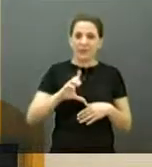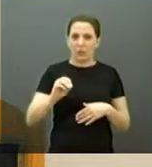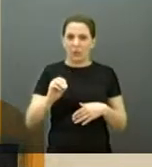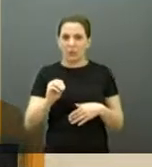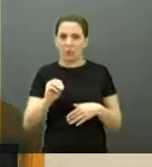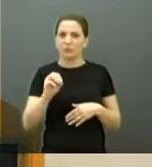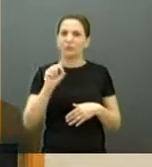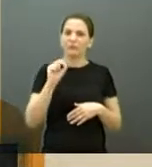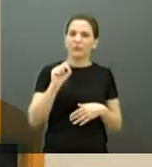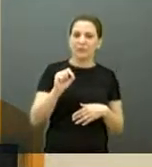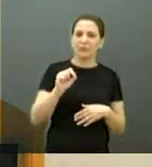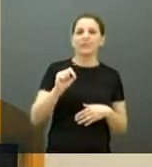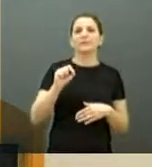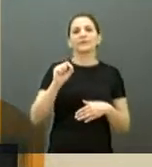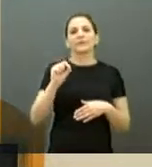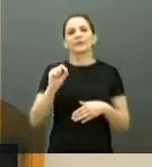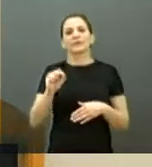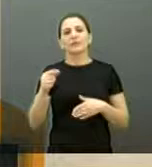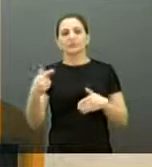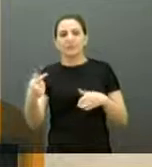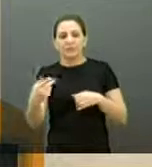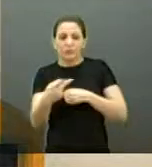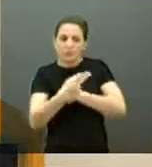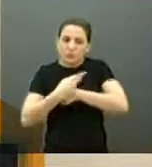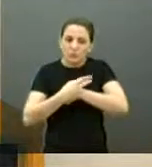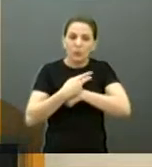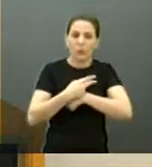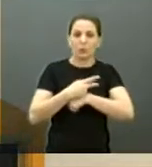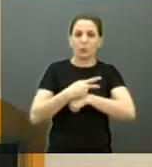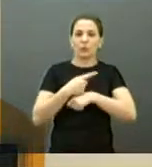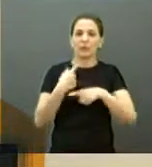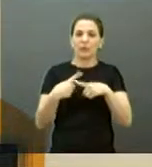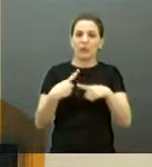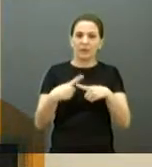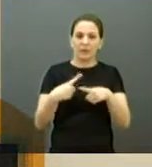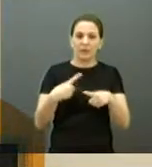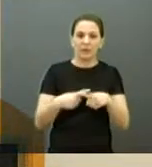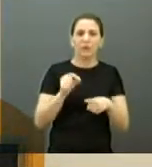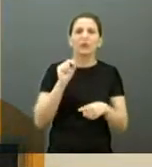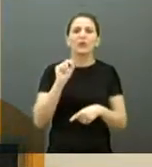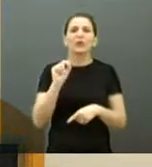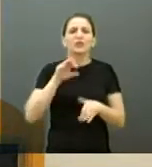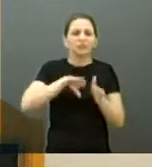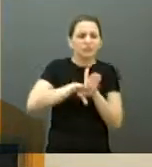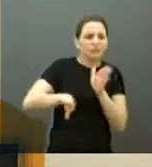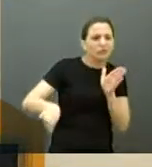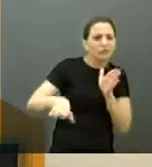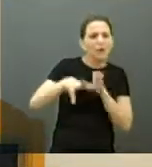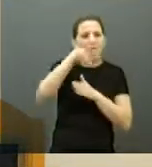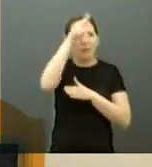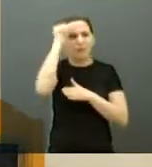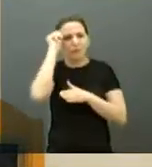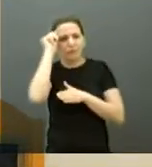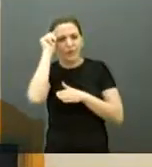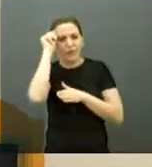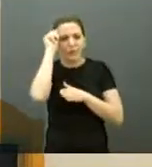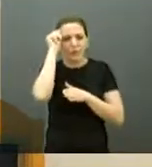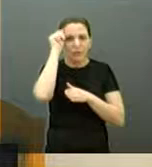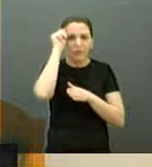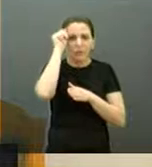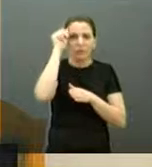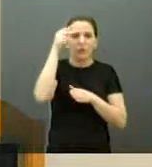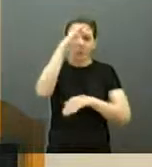vezes nos procura no sentido de o seguinte: o que pode ser feito para tirar esse prefeito daí? Eu quero